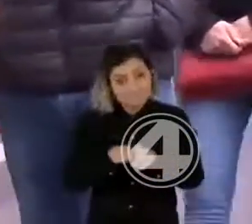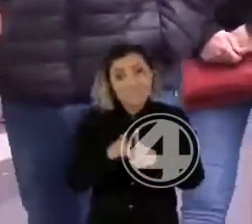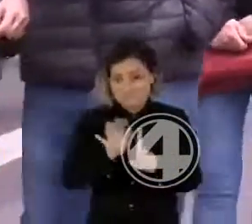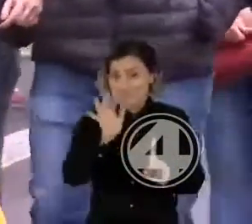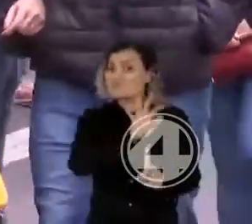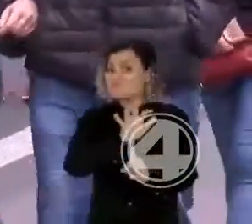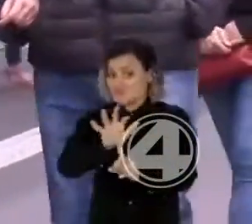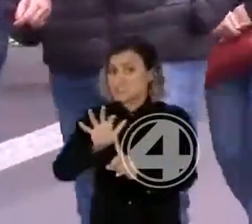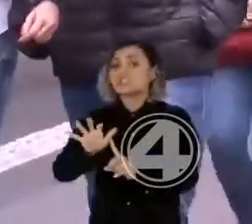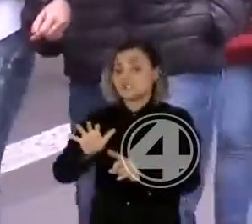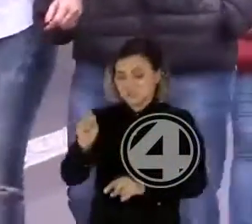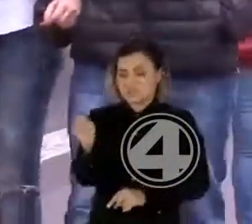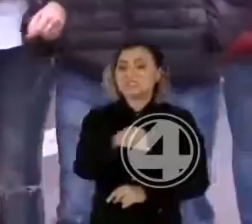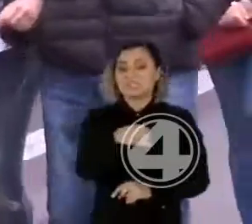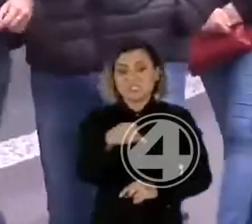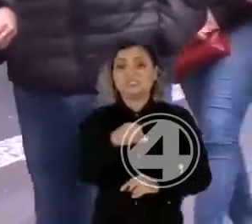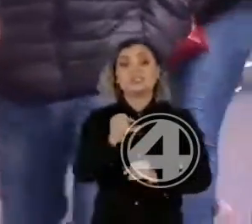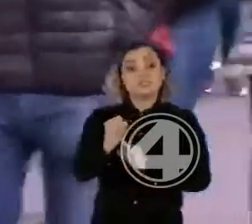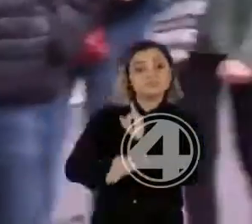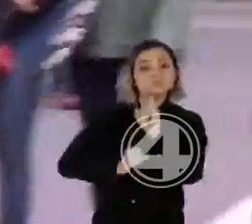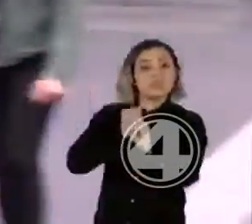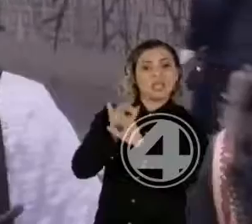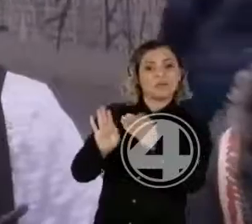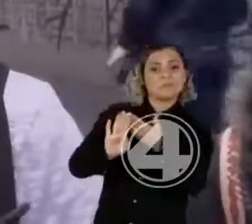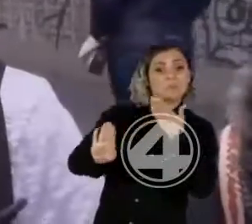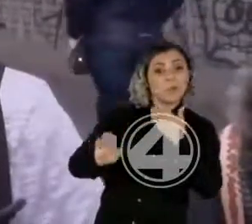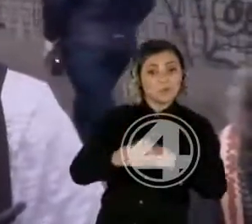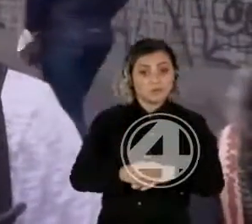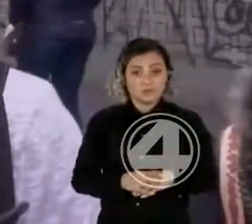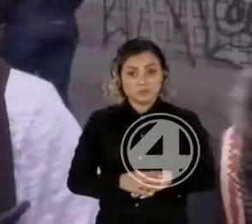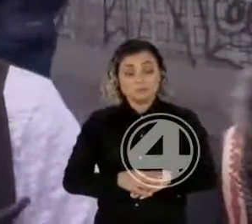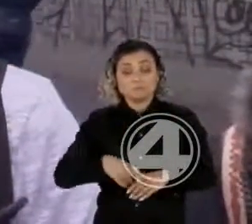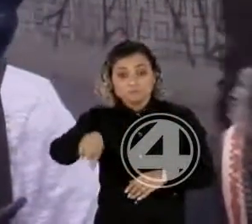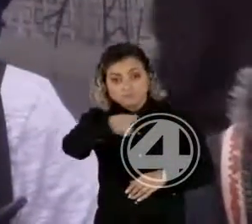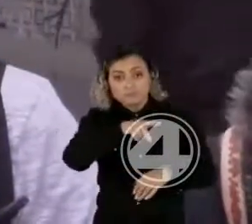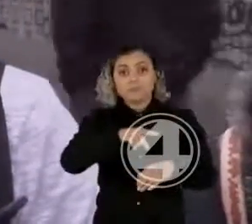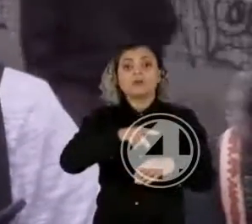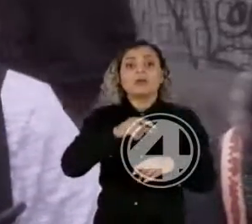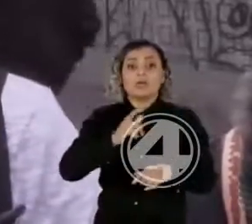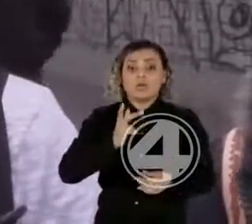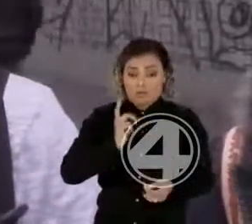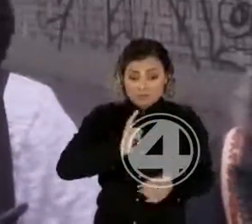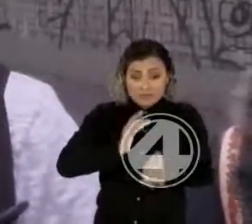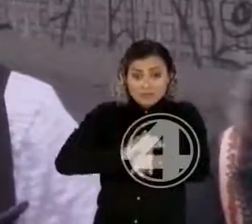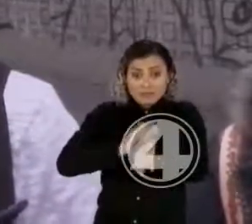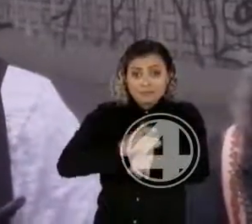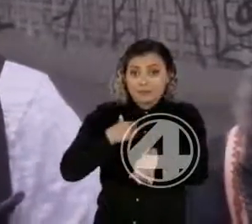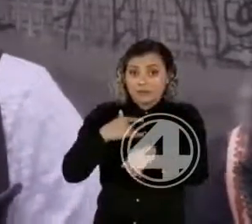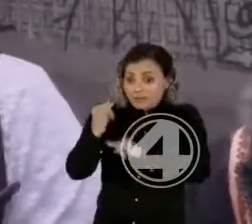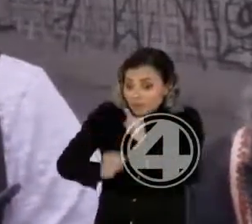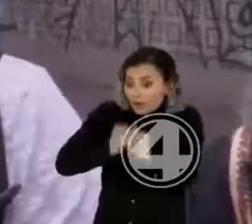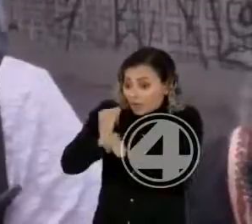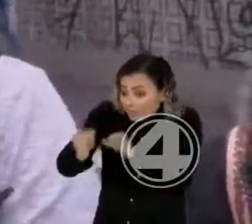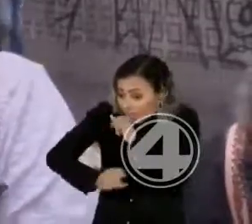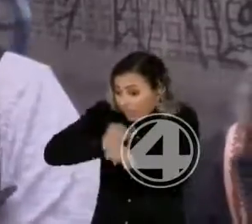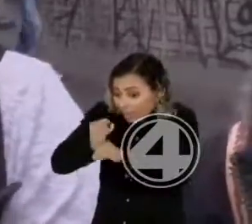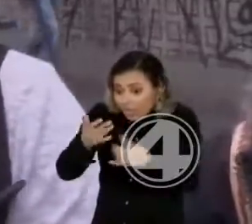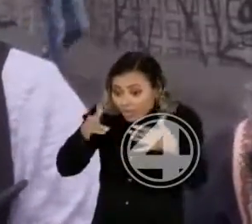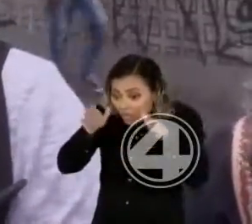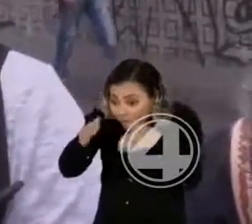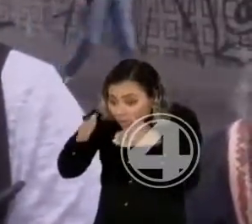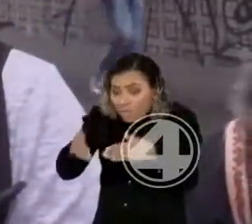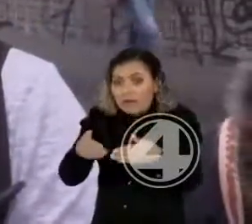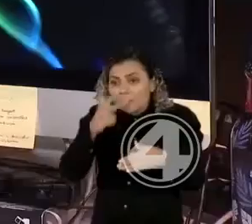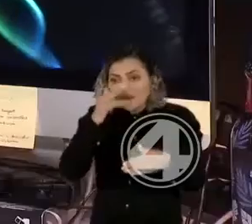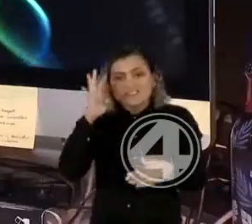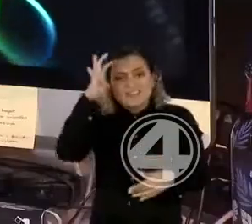únicos motivos que levaram a esse afastamento. Quanto mais tempo eu passo, parece que mais lerdo eu fico, menos eu presto